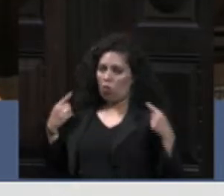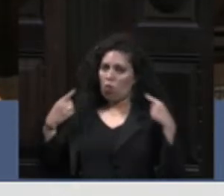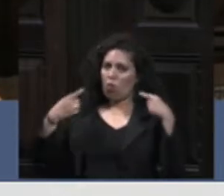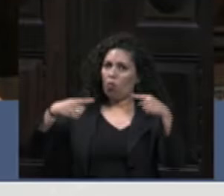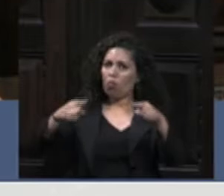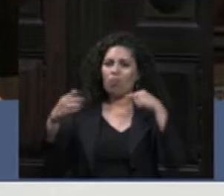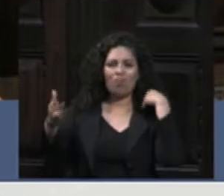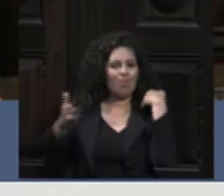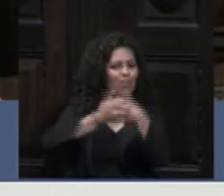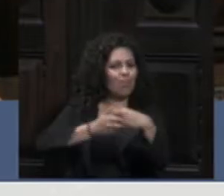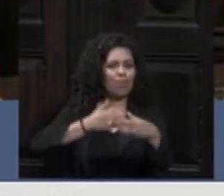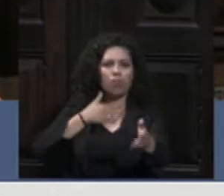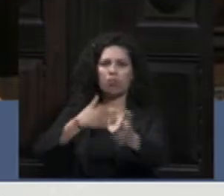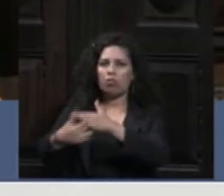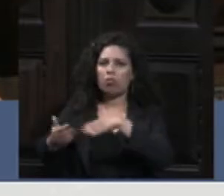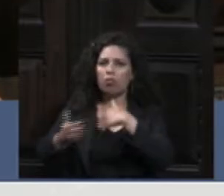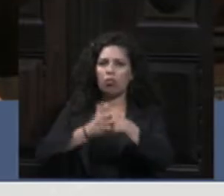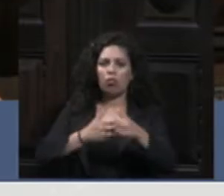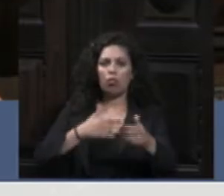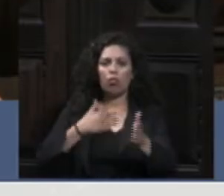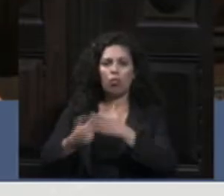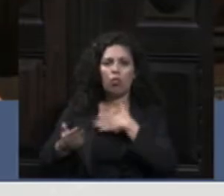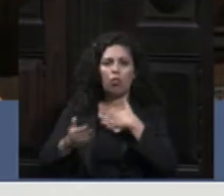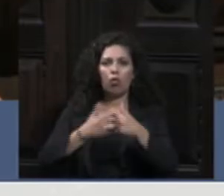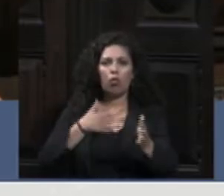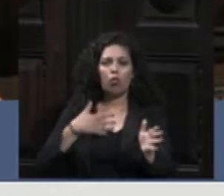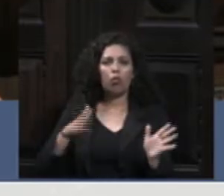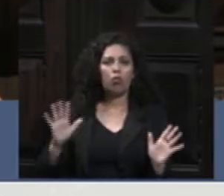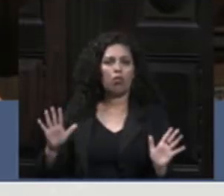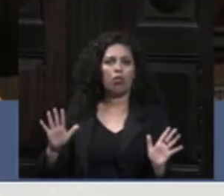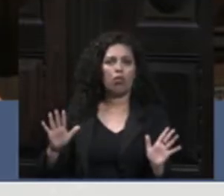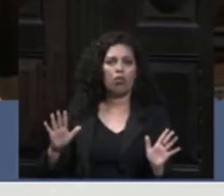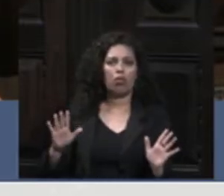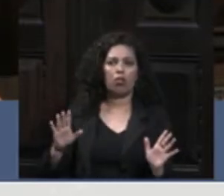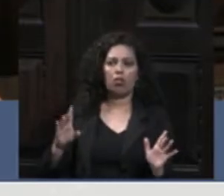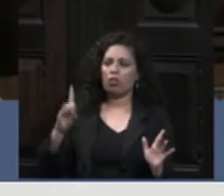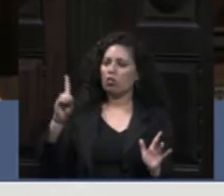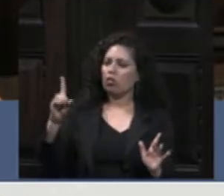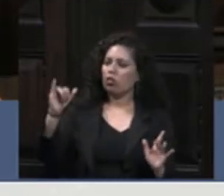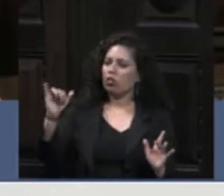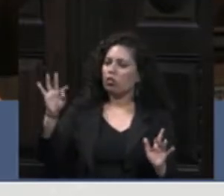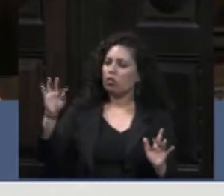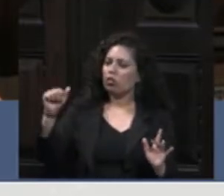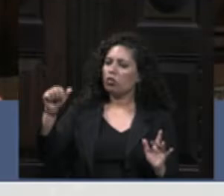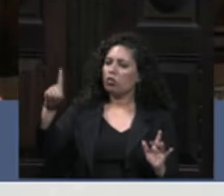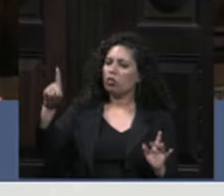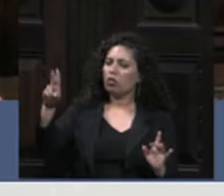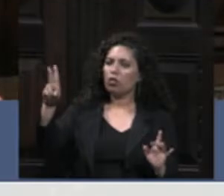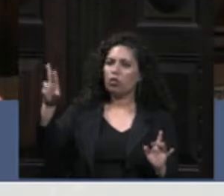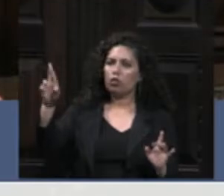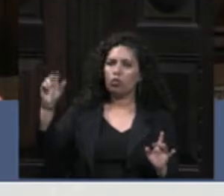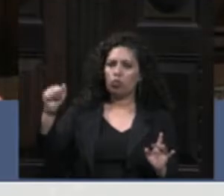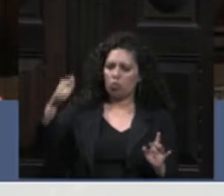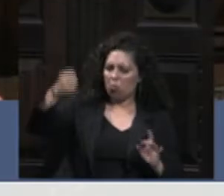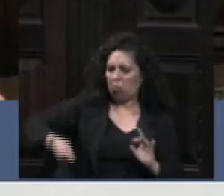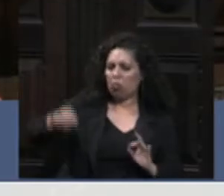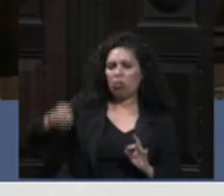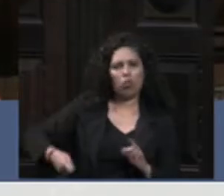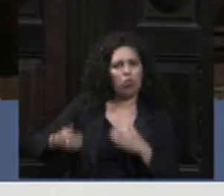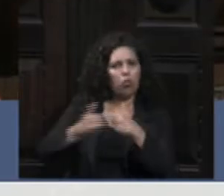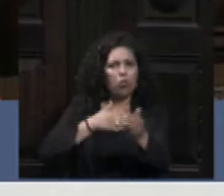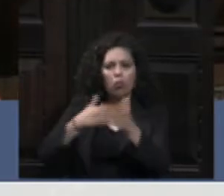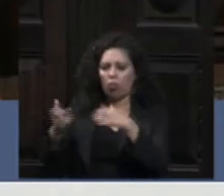de ditadura, seja à esquerda, seja à